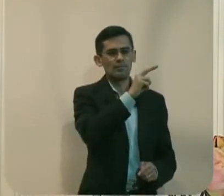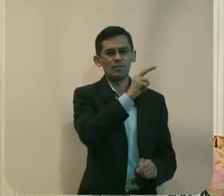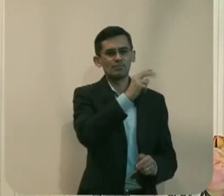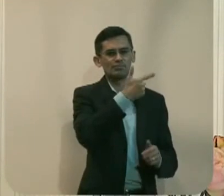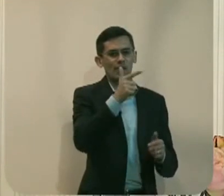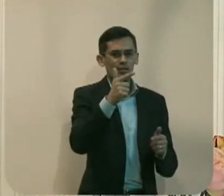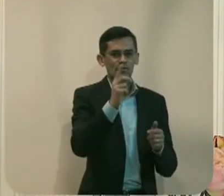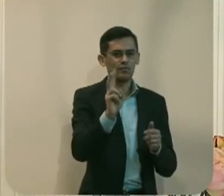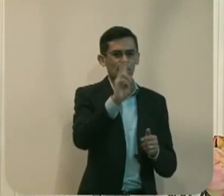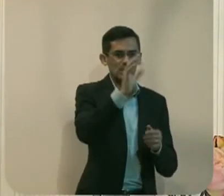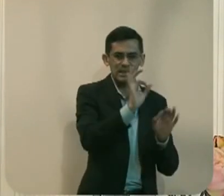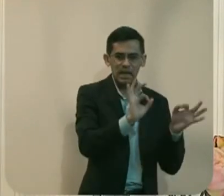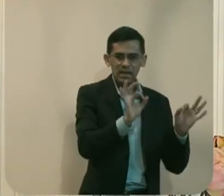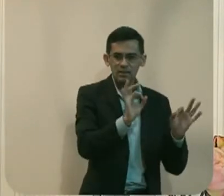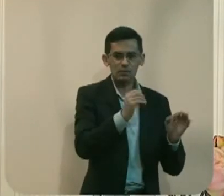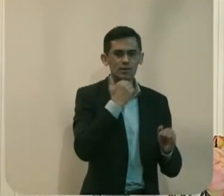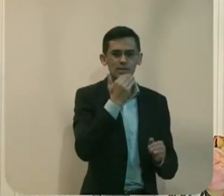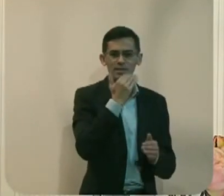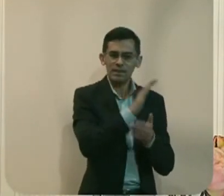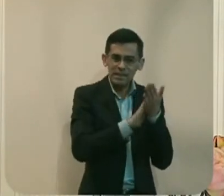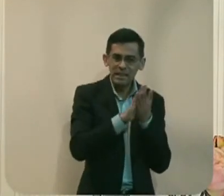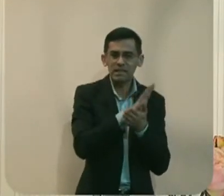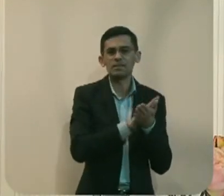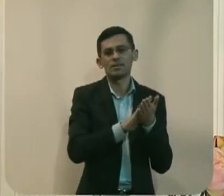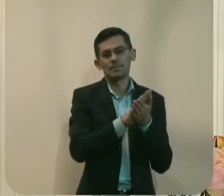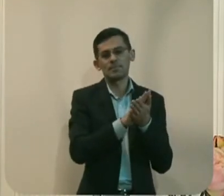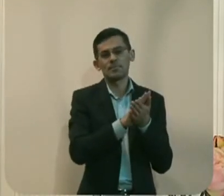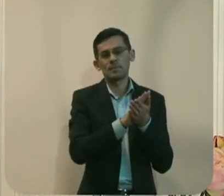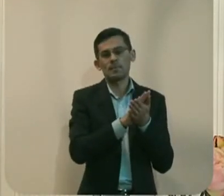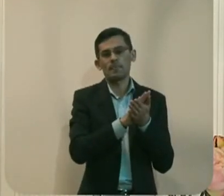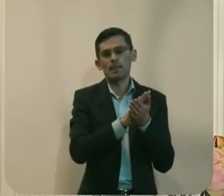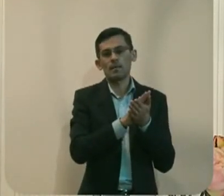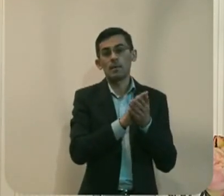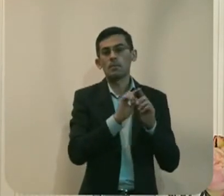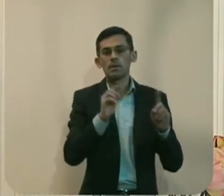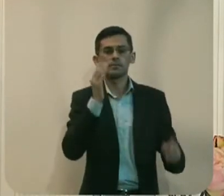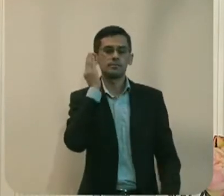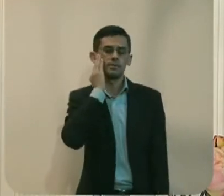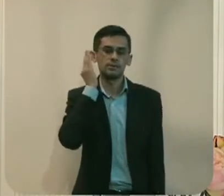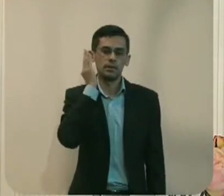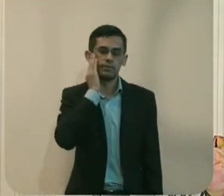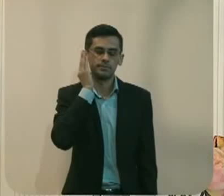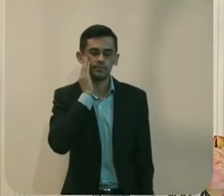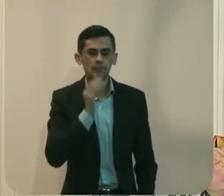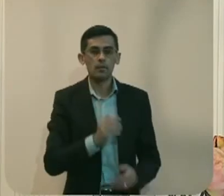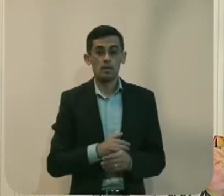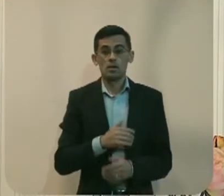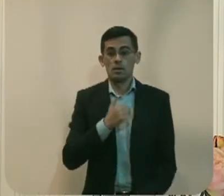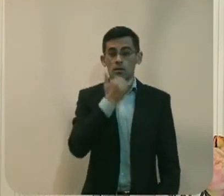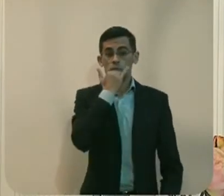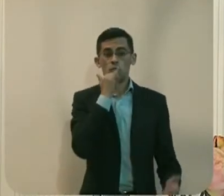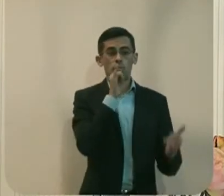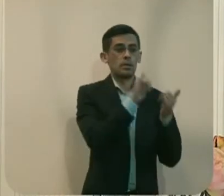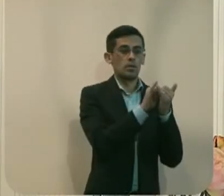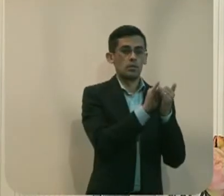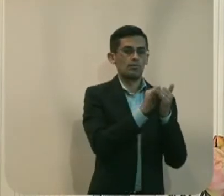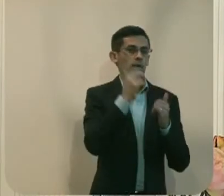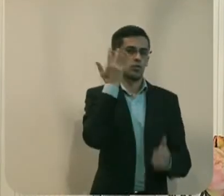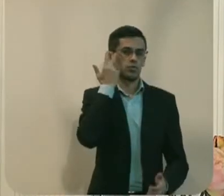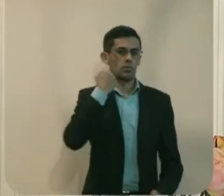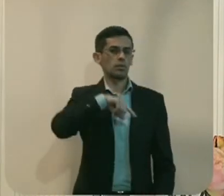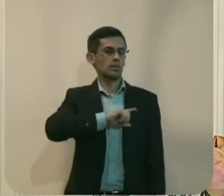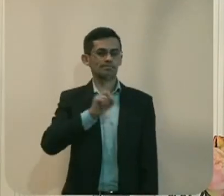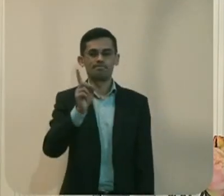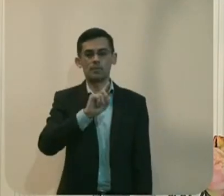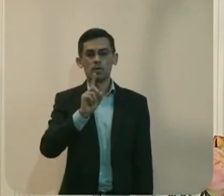nada. Não funciona para nada. Sabe, o perdão não é natural para nós. Sabe o